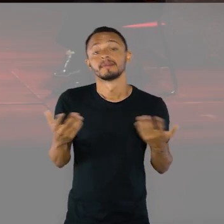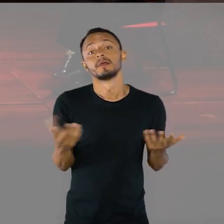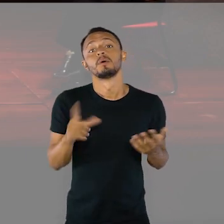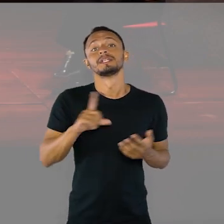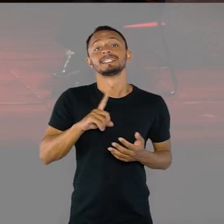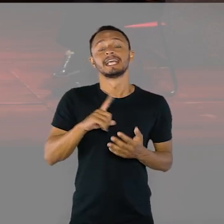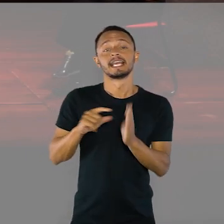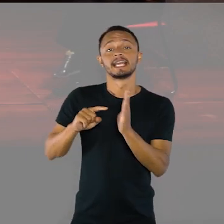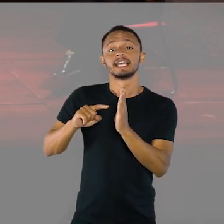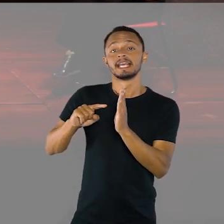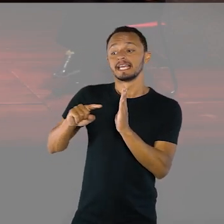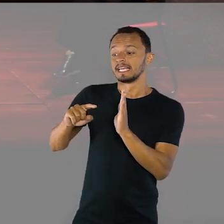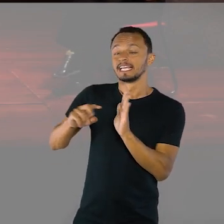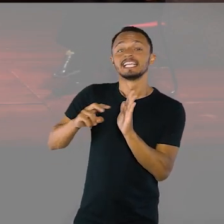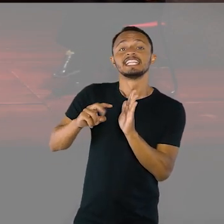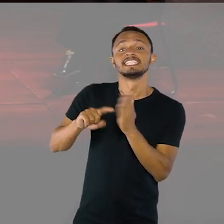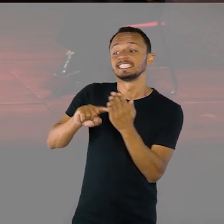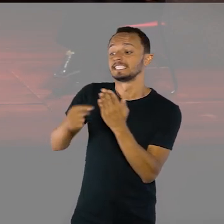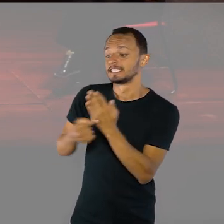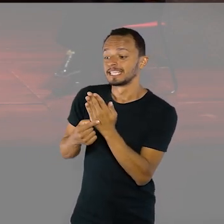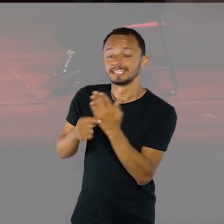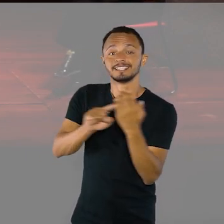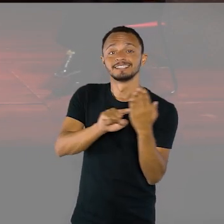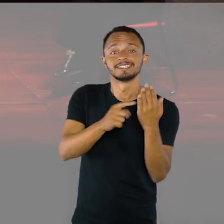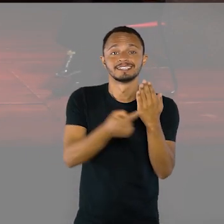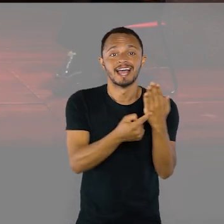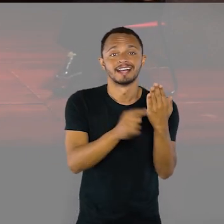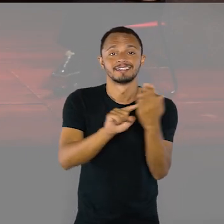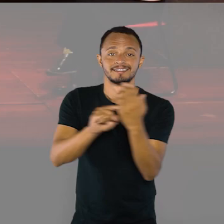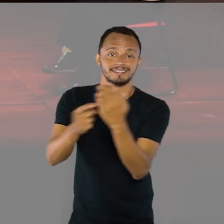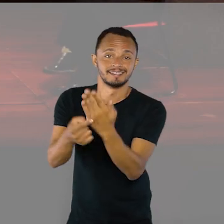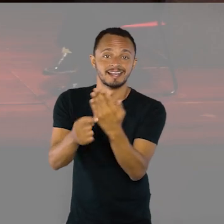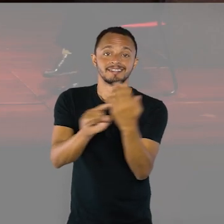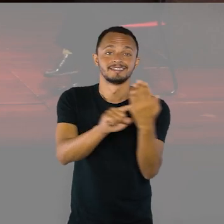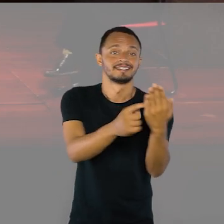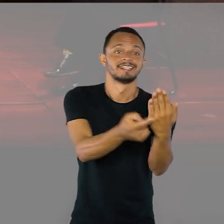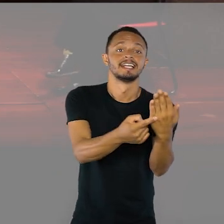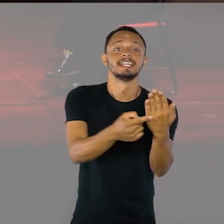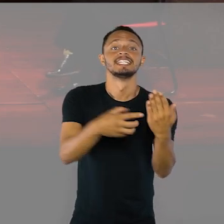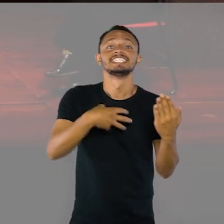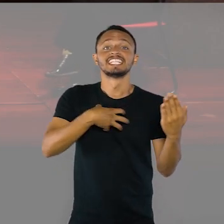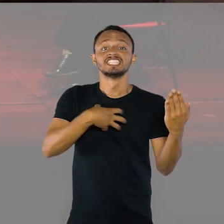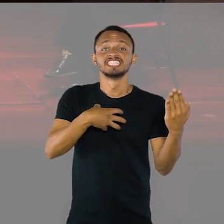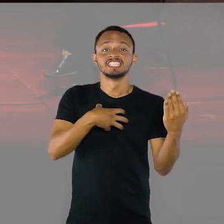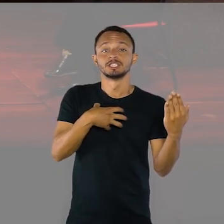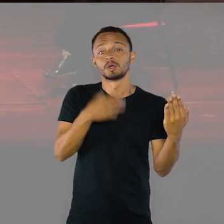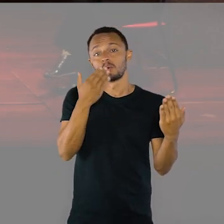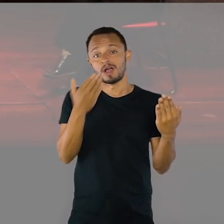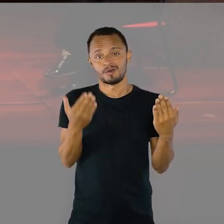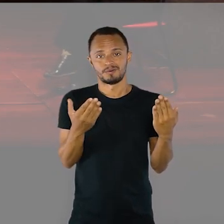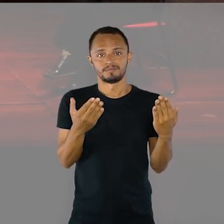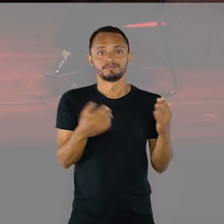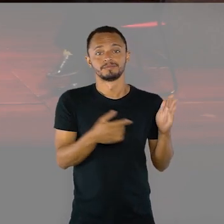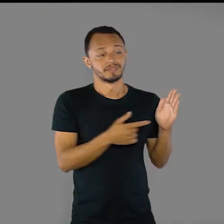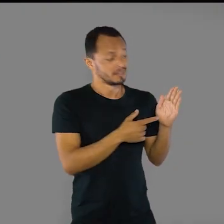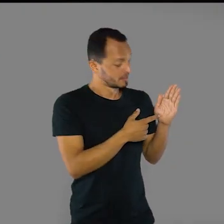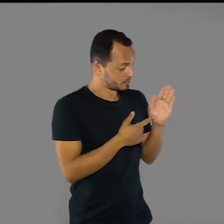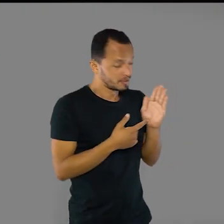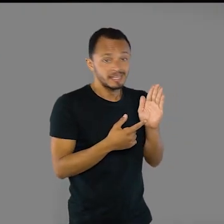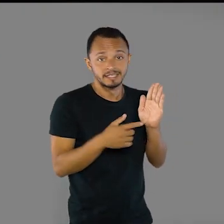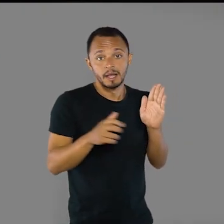de algo que nós todos compartilhamos. Então, qual é o suposto? Que todos nós compartilhamos da tela do Pedro Américo.